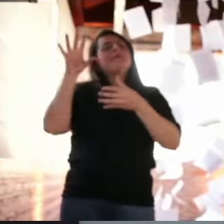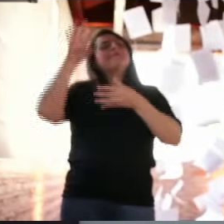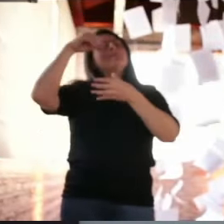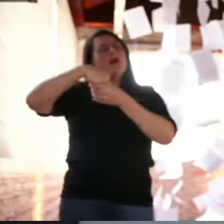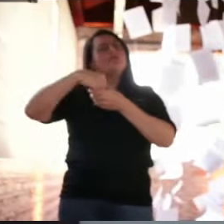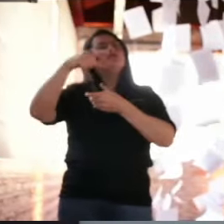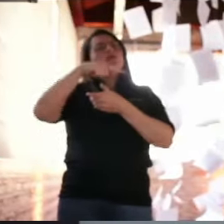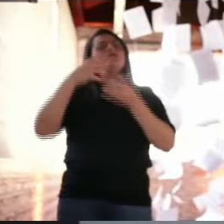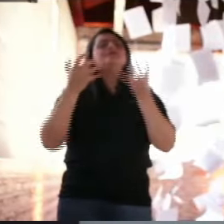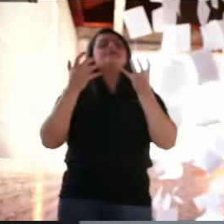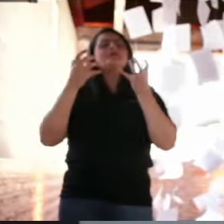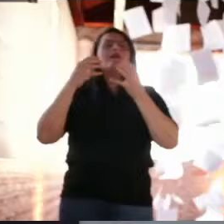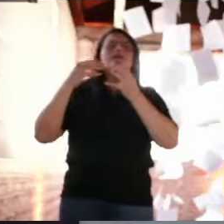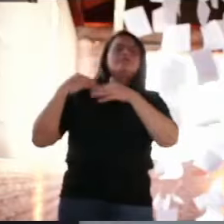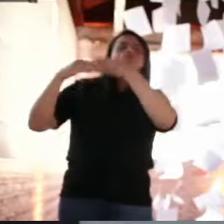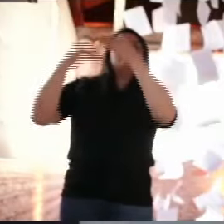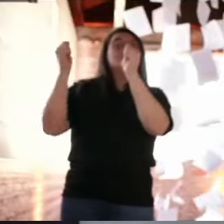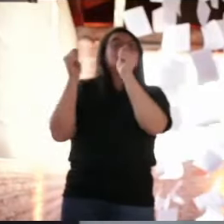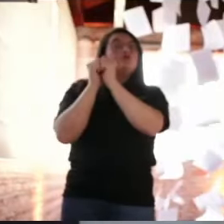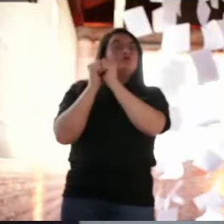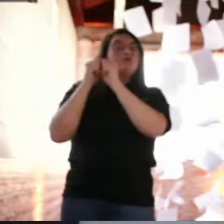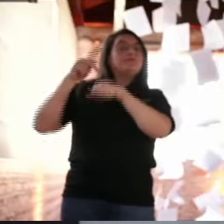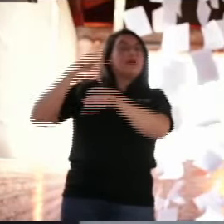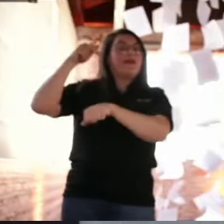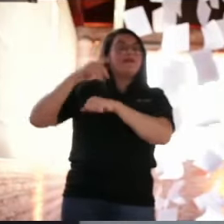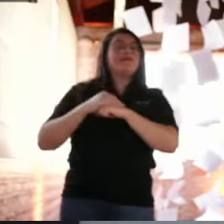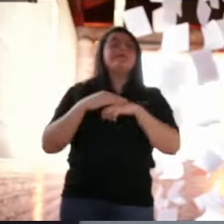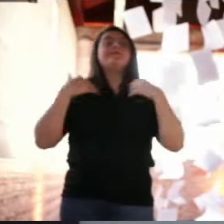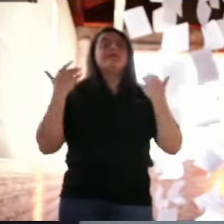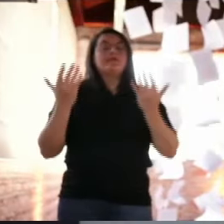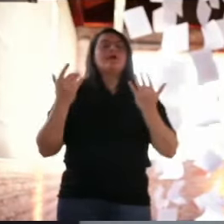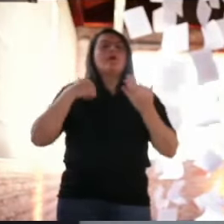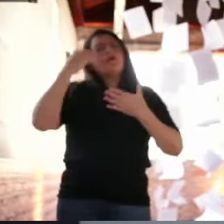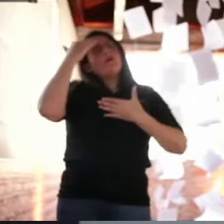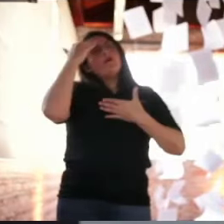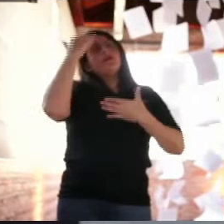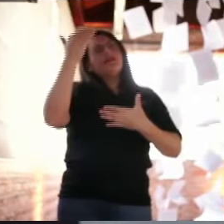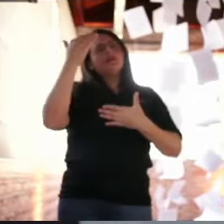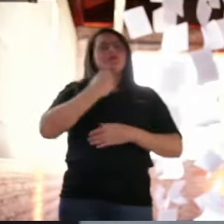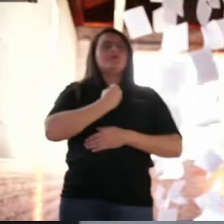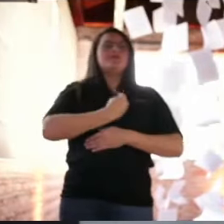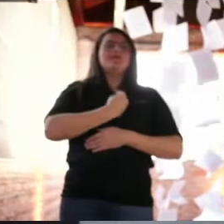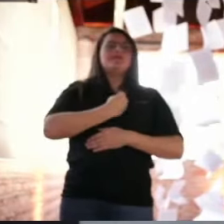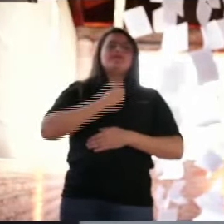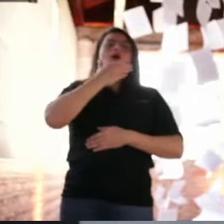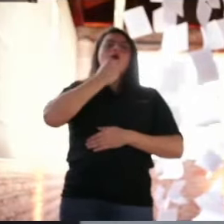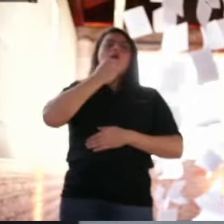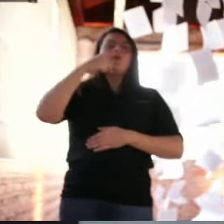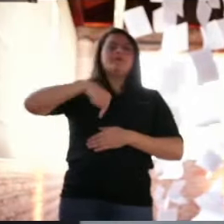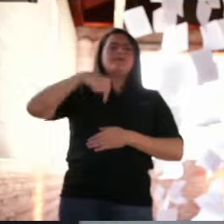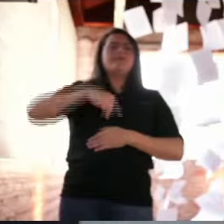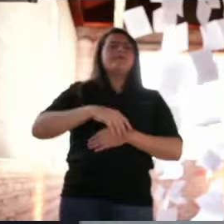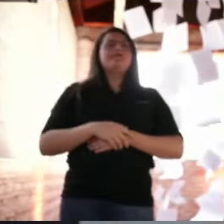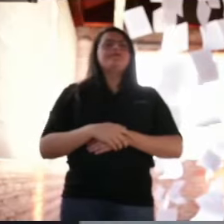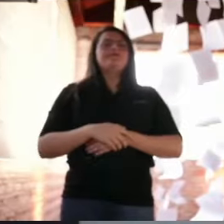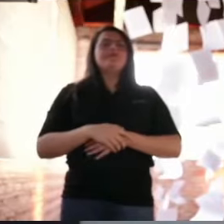parte do que a gente puder e crescendo junto como país então eu agradeço a presença dos homens aqui